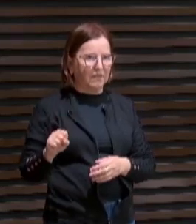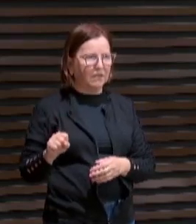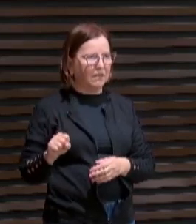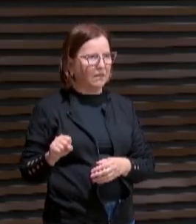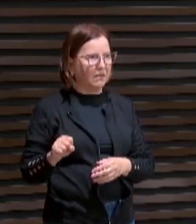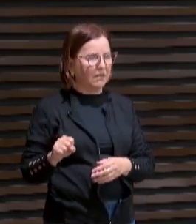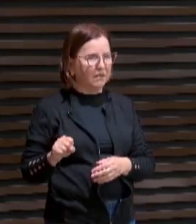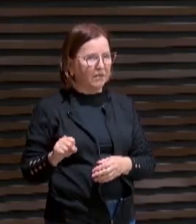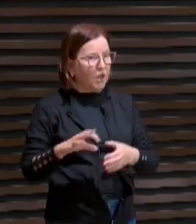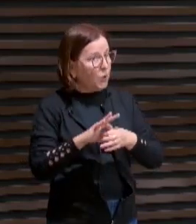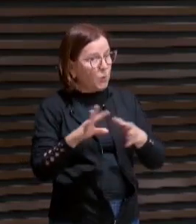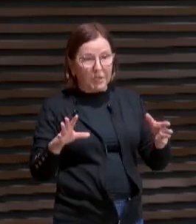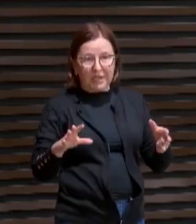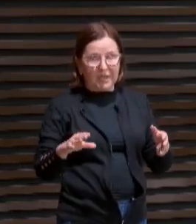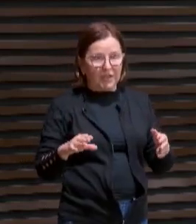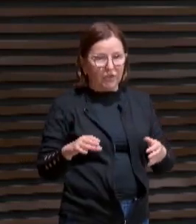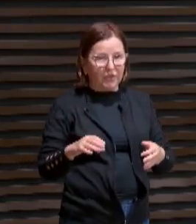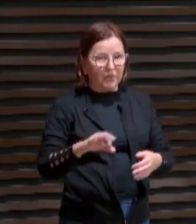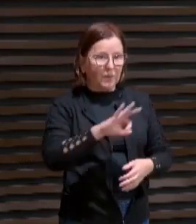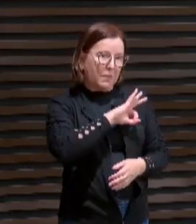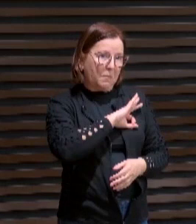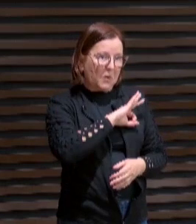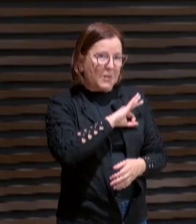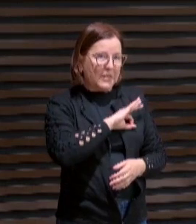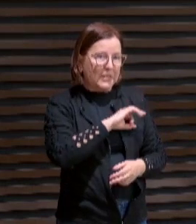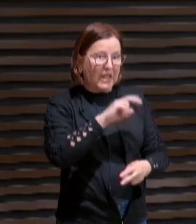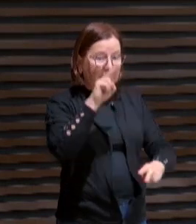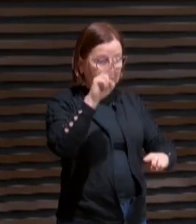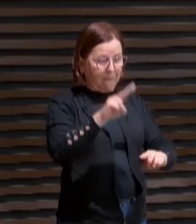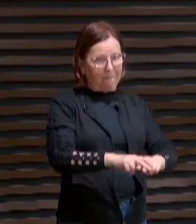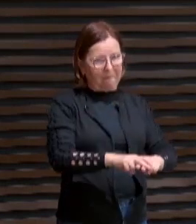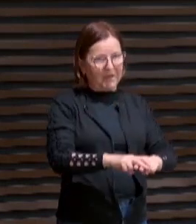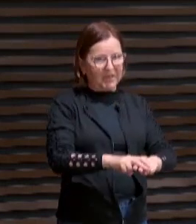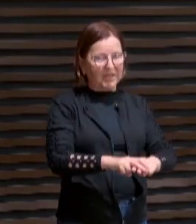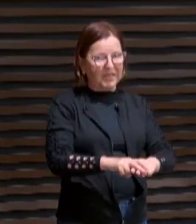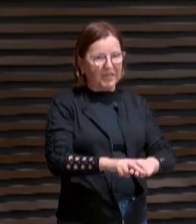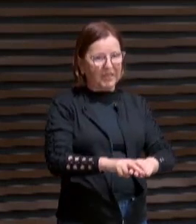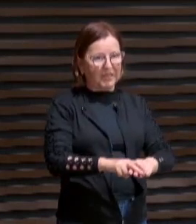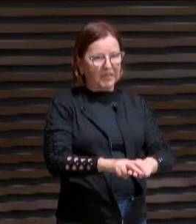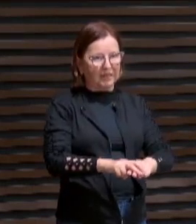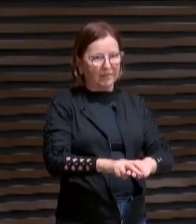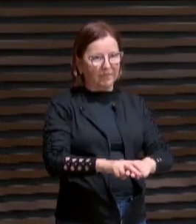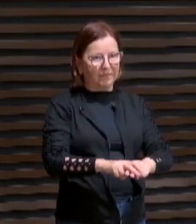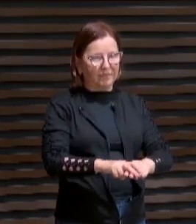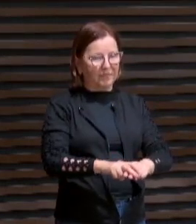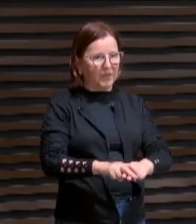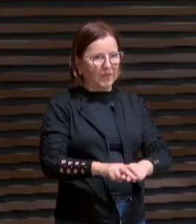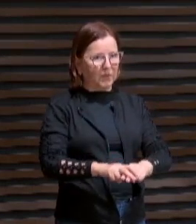os policiais vão prender os criminosos,